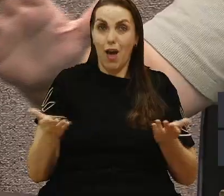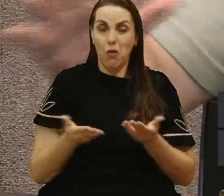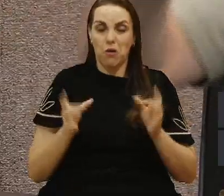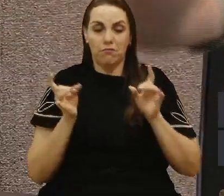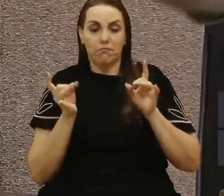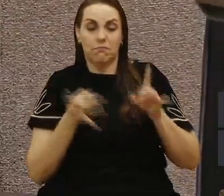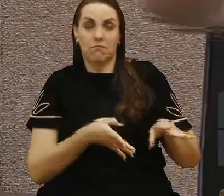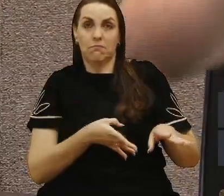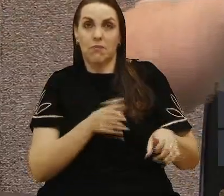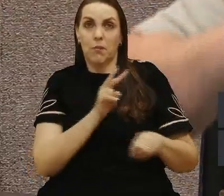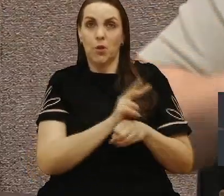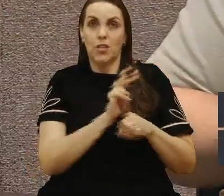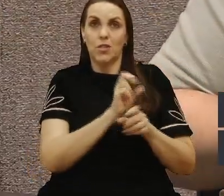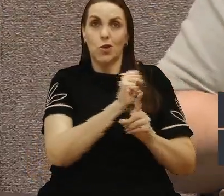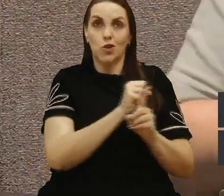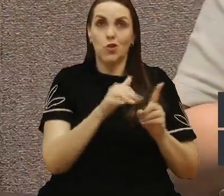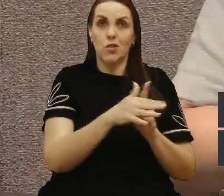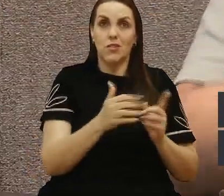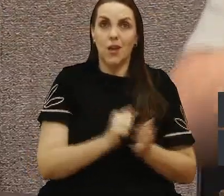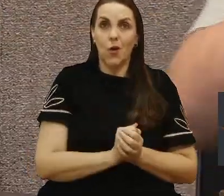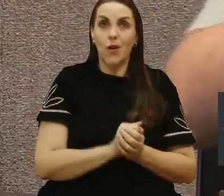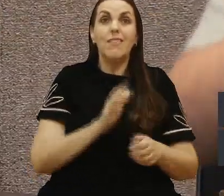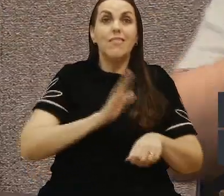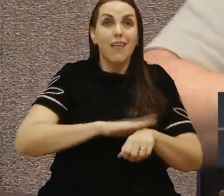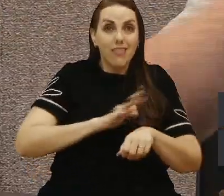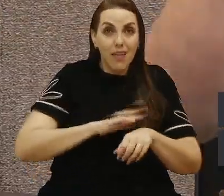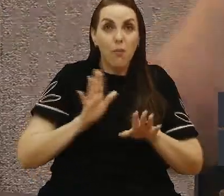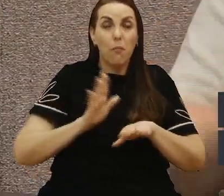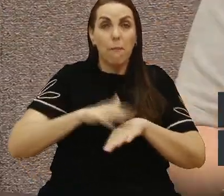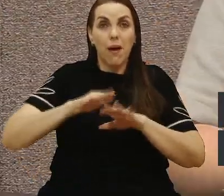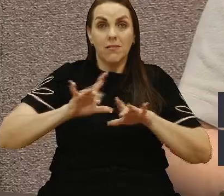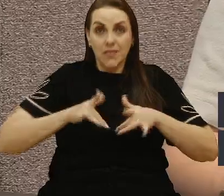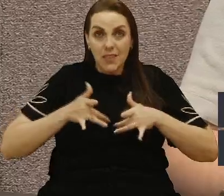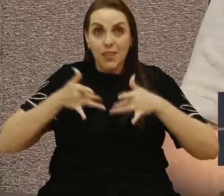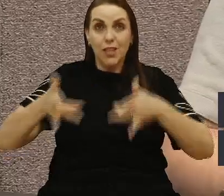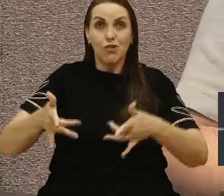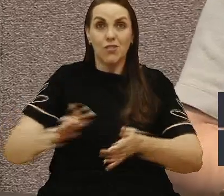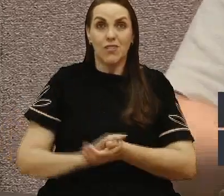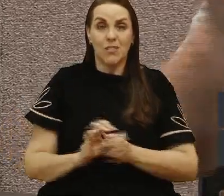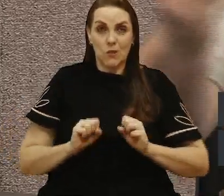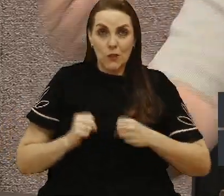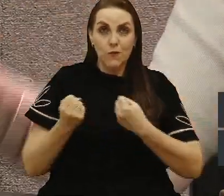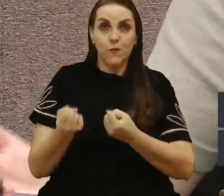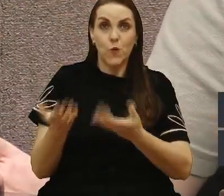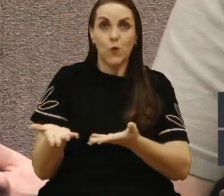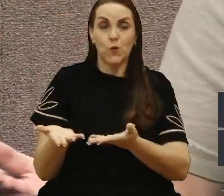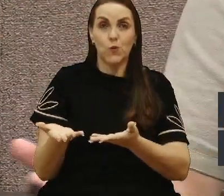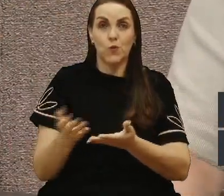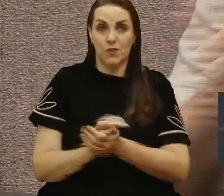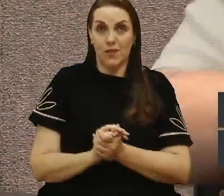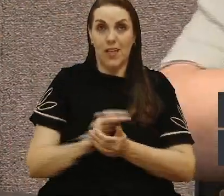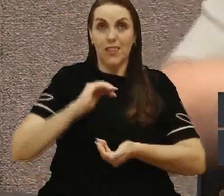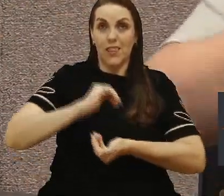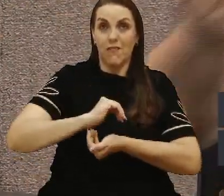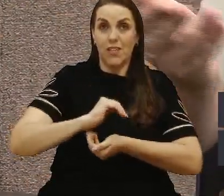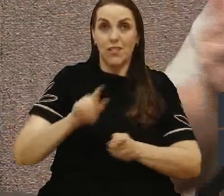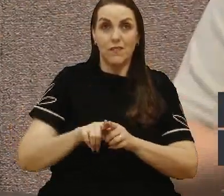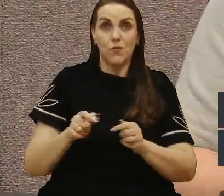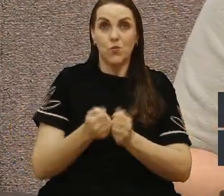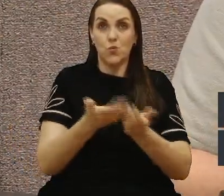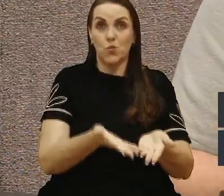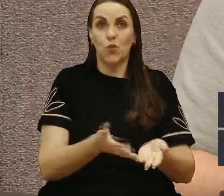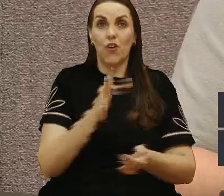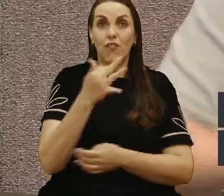social. Então a Secretaria está tendo um tempo maior para se dedicar, a Secretaria de Segurança Pública e Defesa Civil. A proteção social agora está junto com a FAS